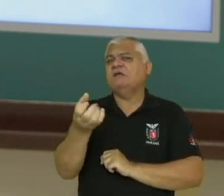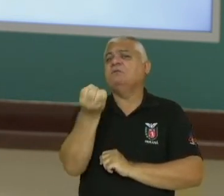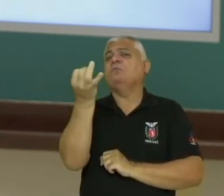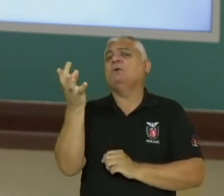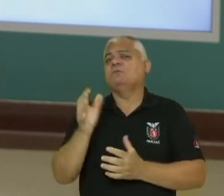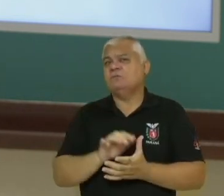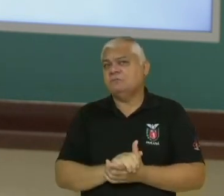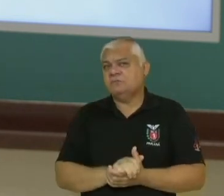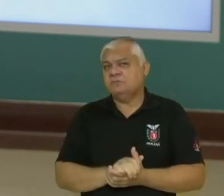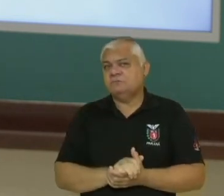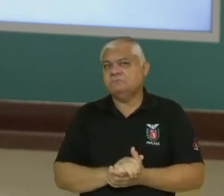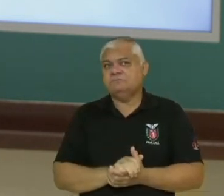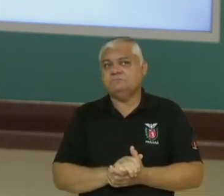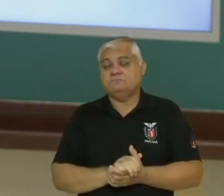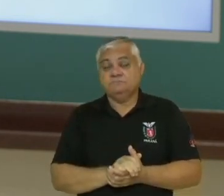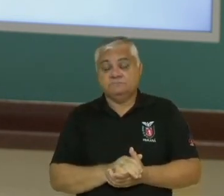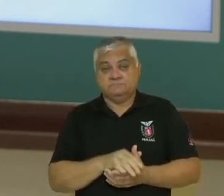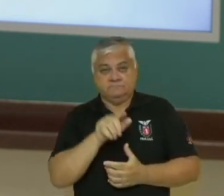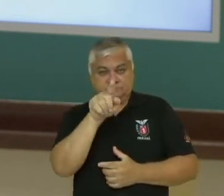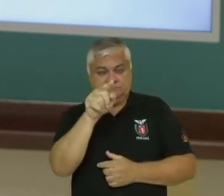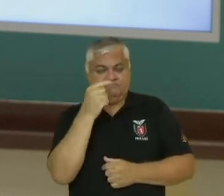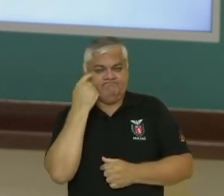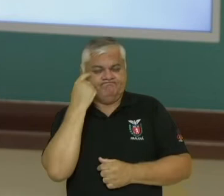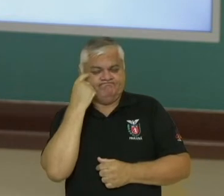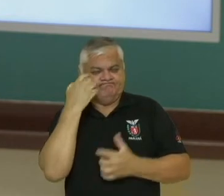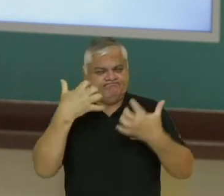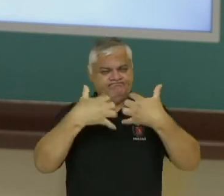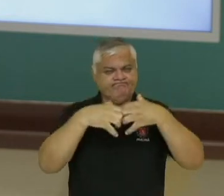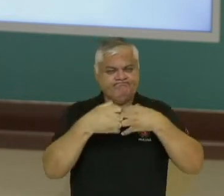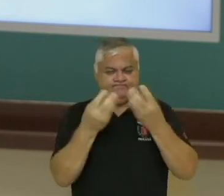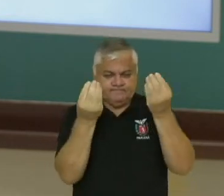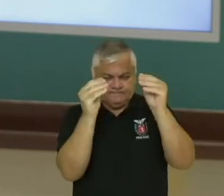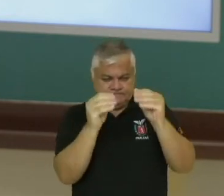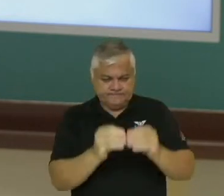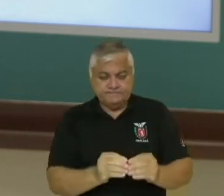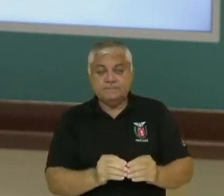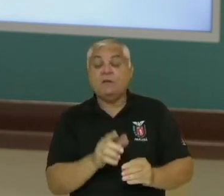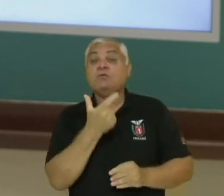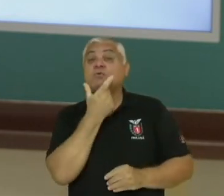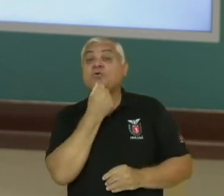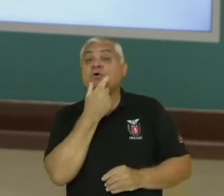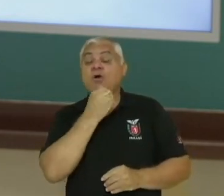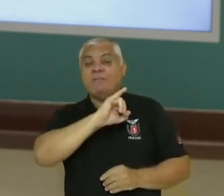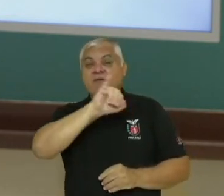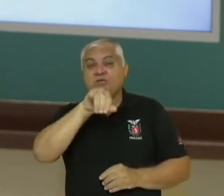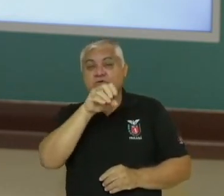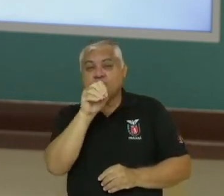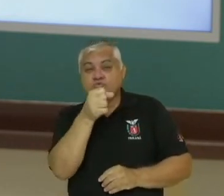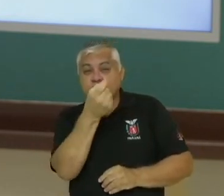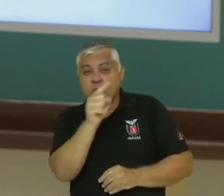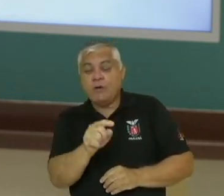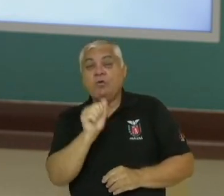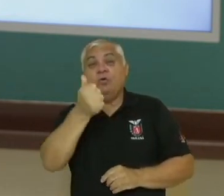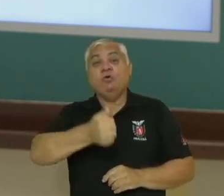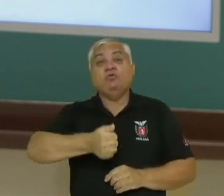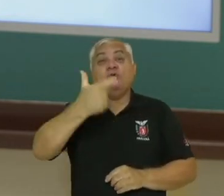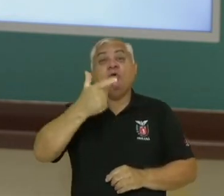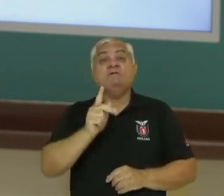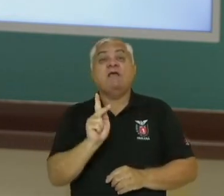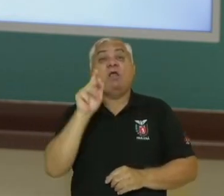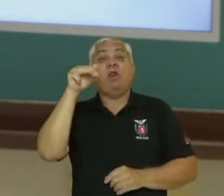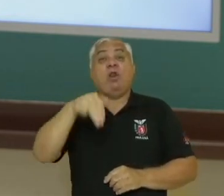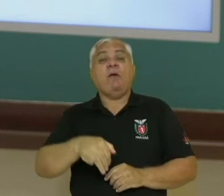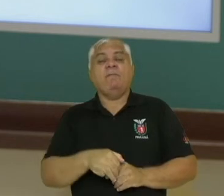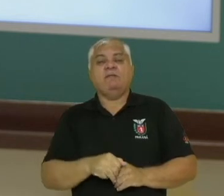certo? Bem, se você for analisar, João, ele percorre 12 quilômetros